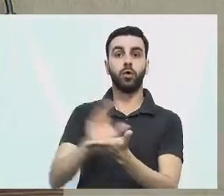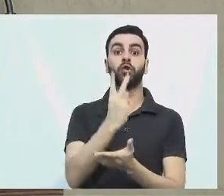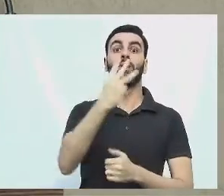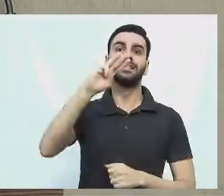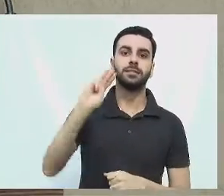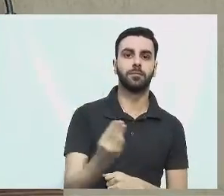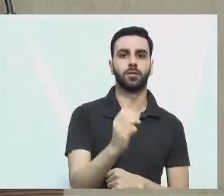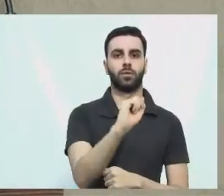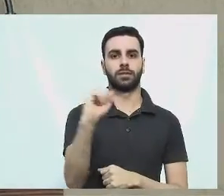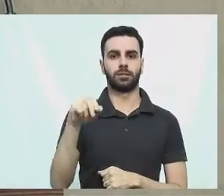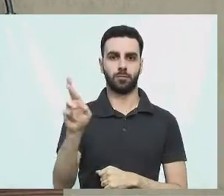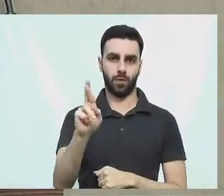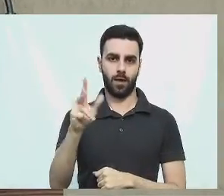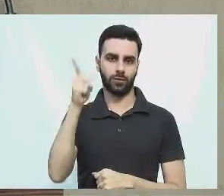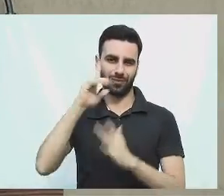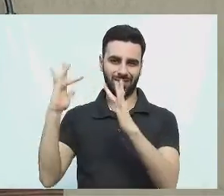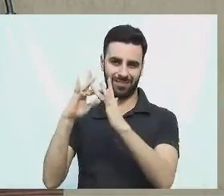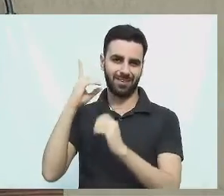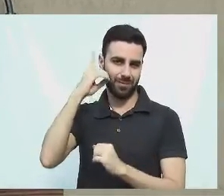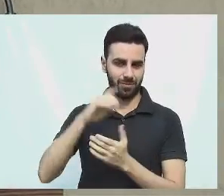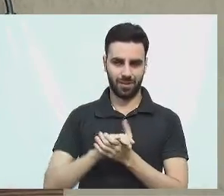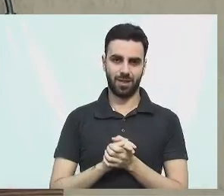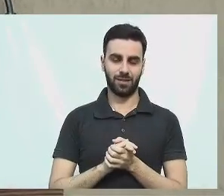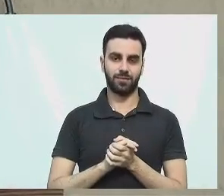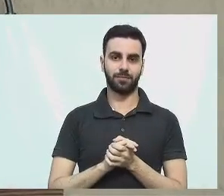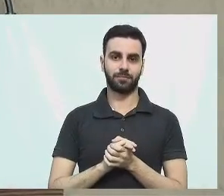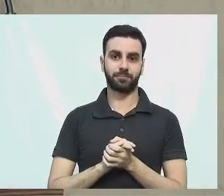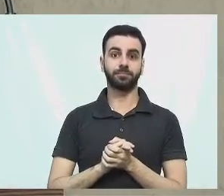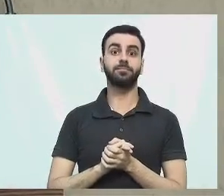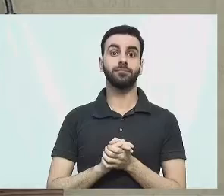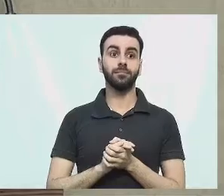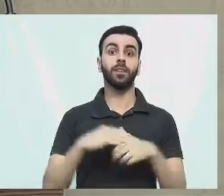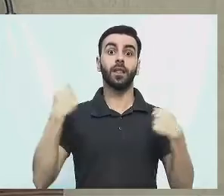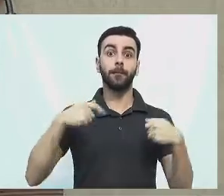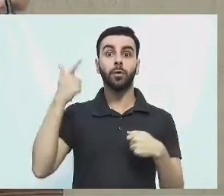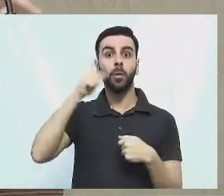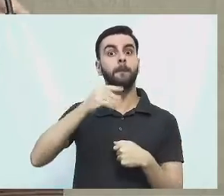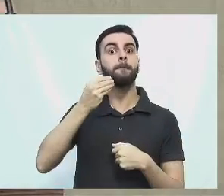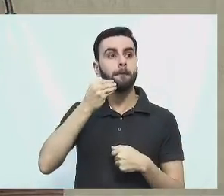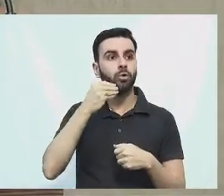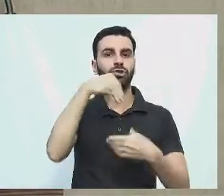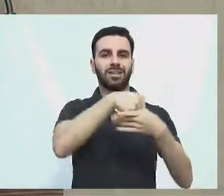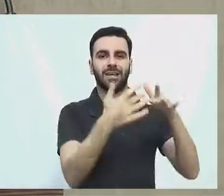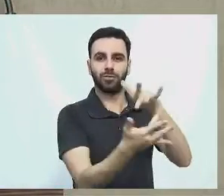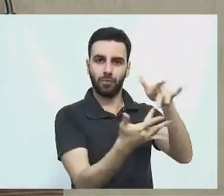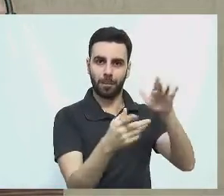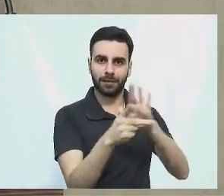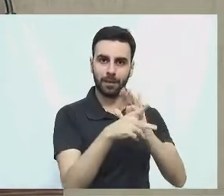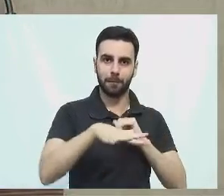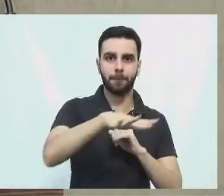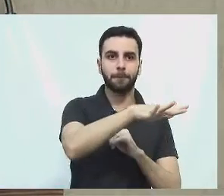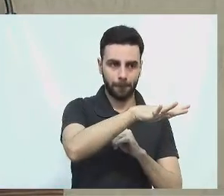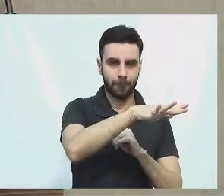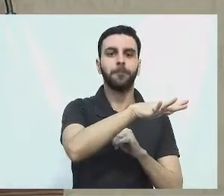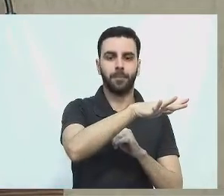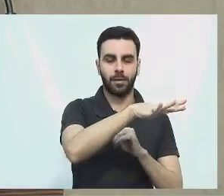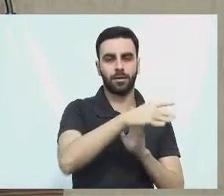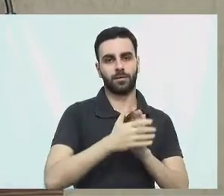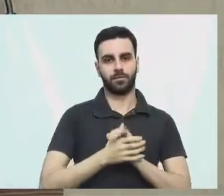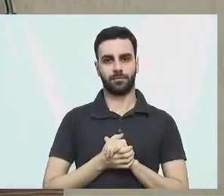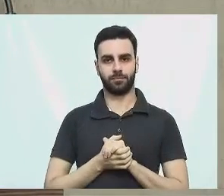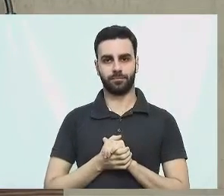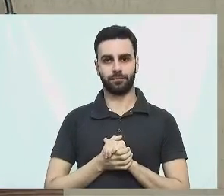e 800 mil de emenda. Não sou vereador igual eu, que deixou de trazer uma praça para um bairro que estava carente há